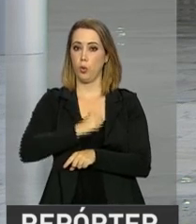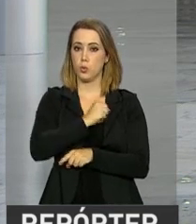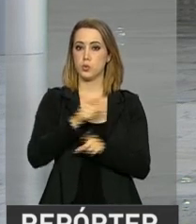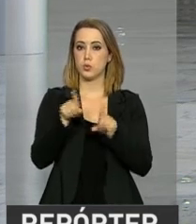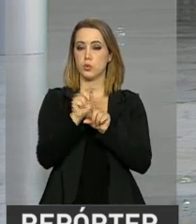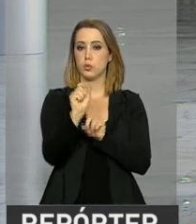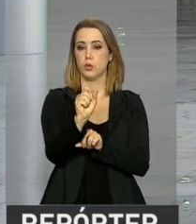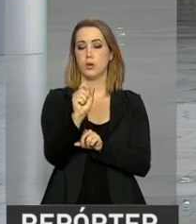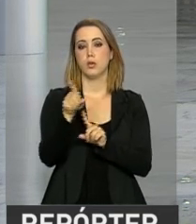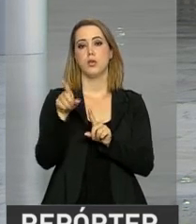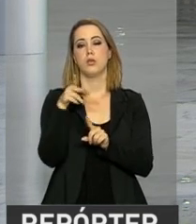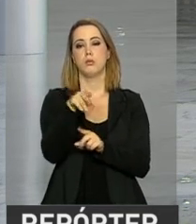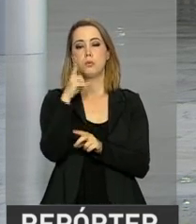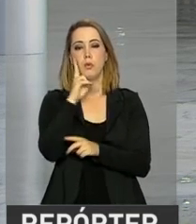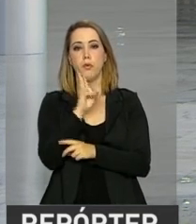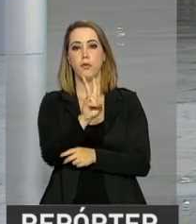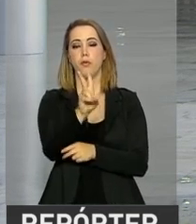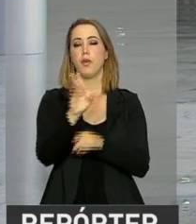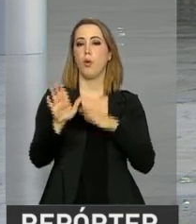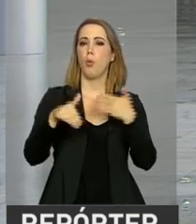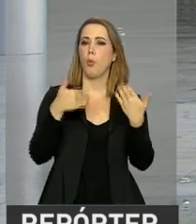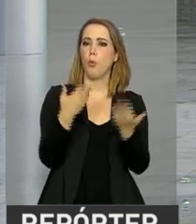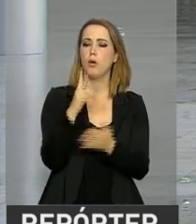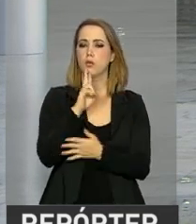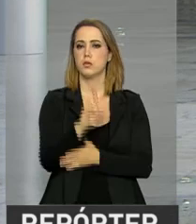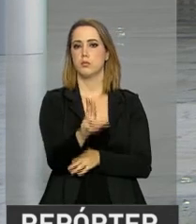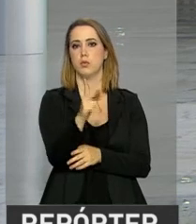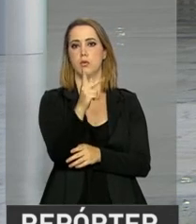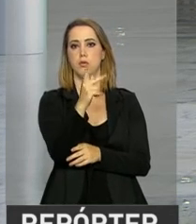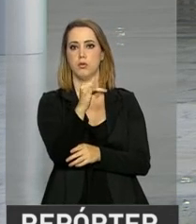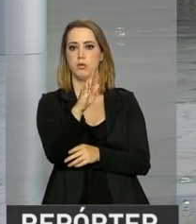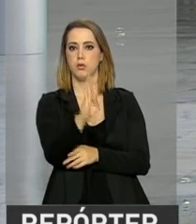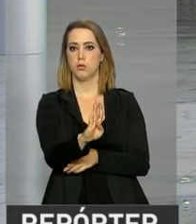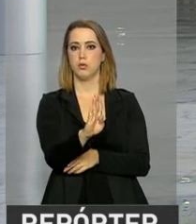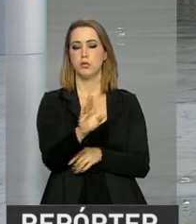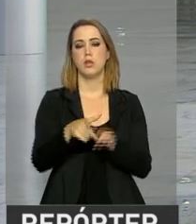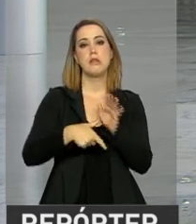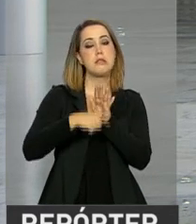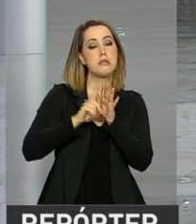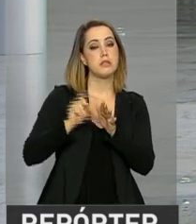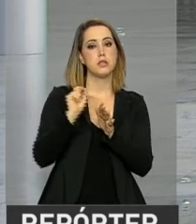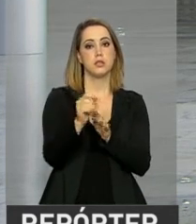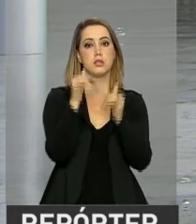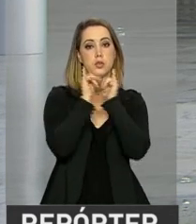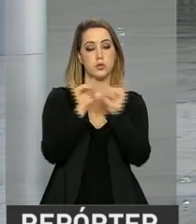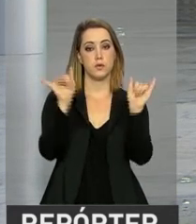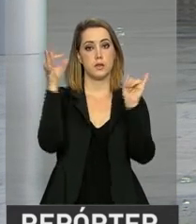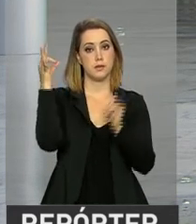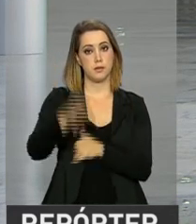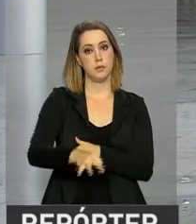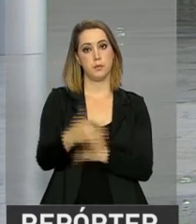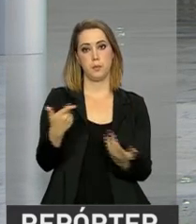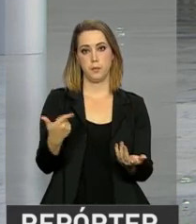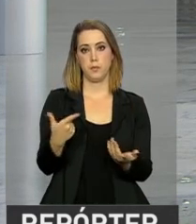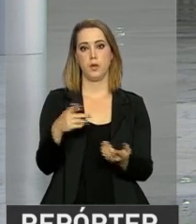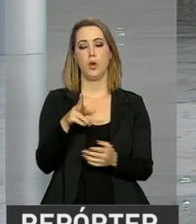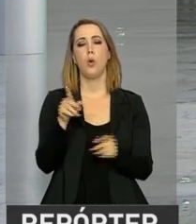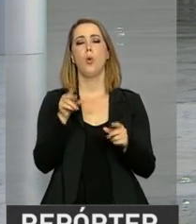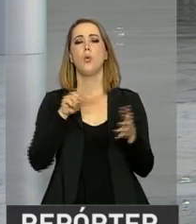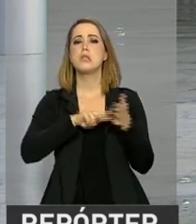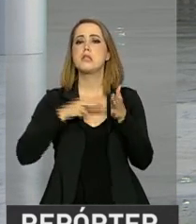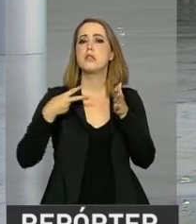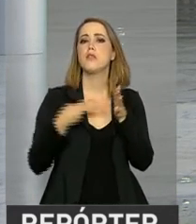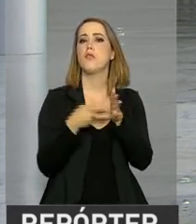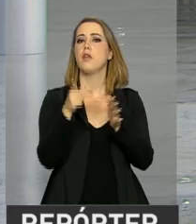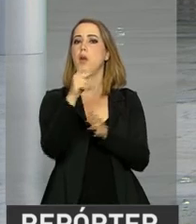tenta prever o resultado do pib o produto interno bruto antes da divulgação oficial o pib é a soma da riqueza